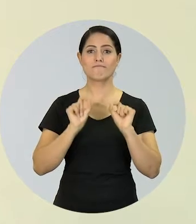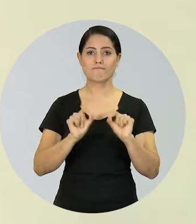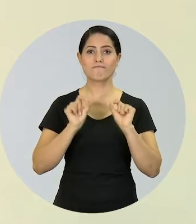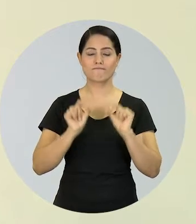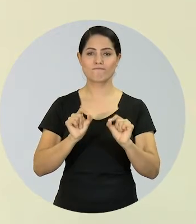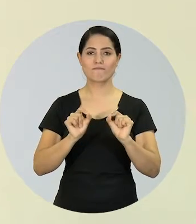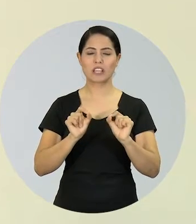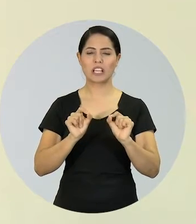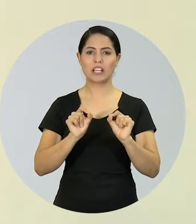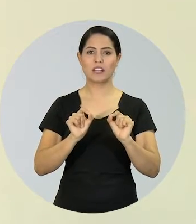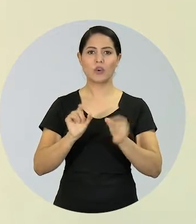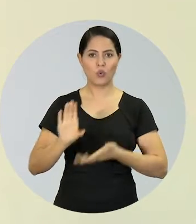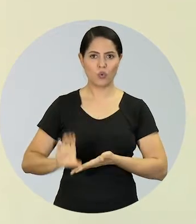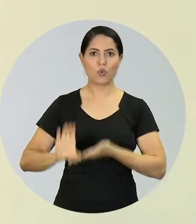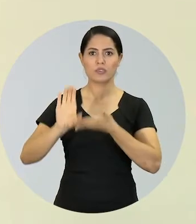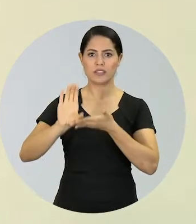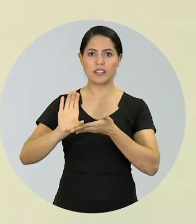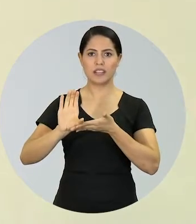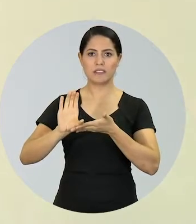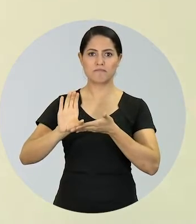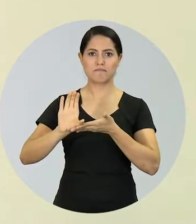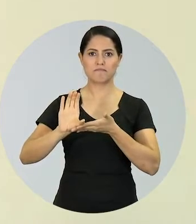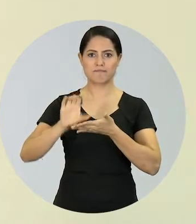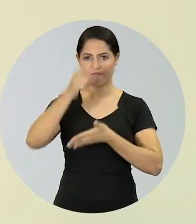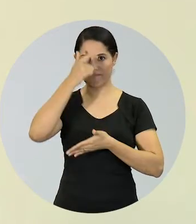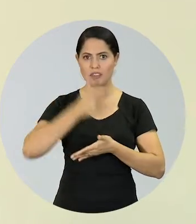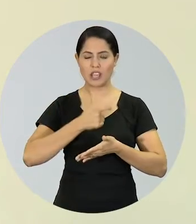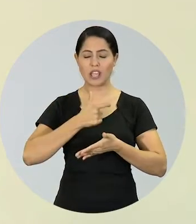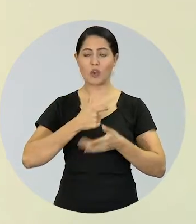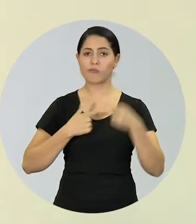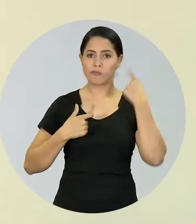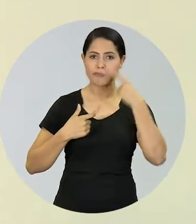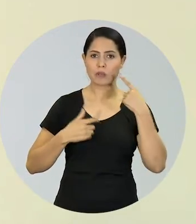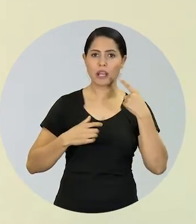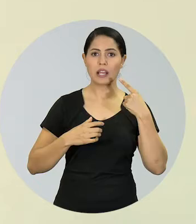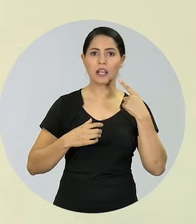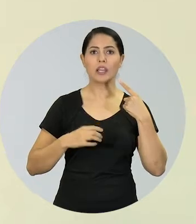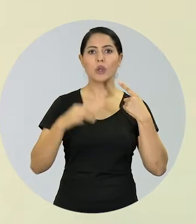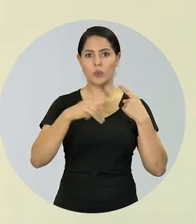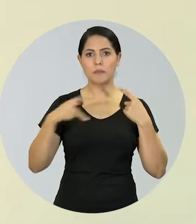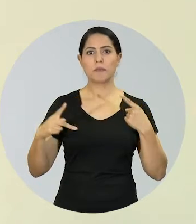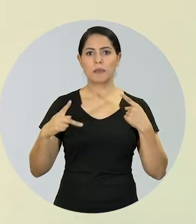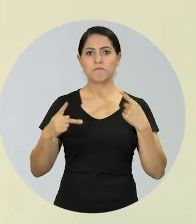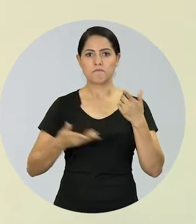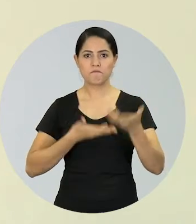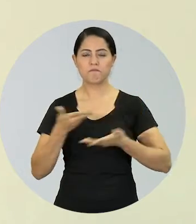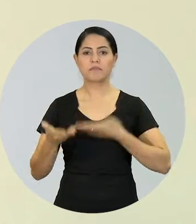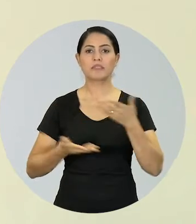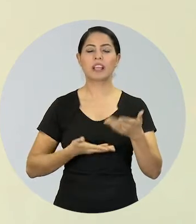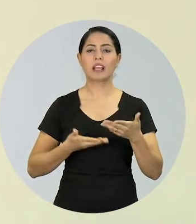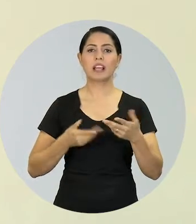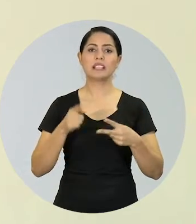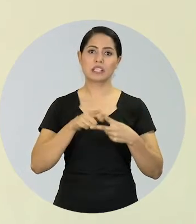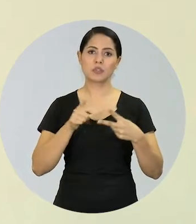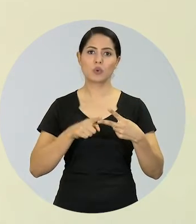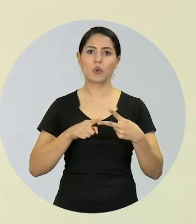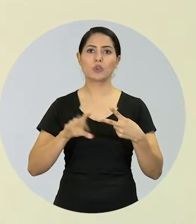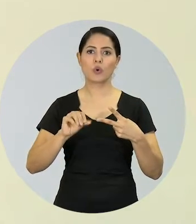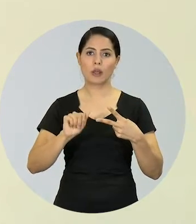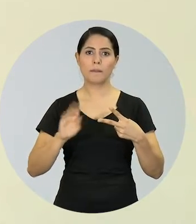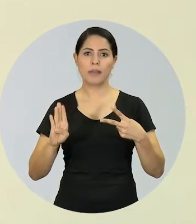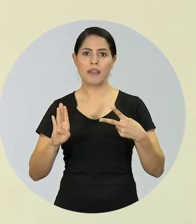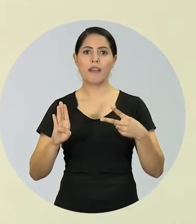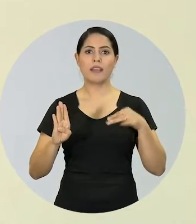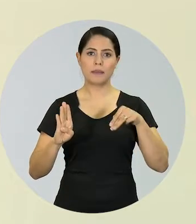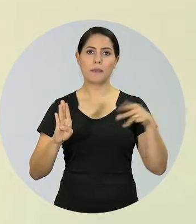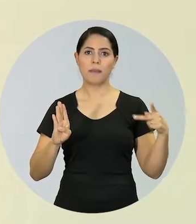permeabilidade entre a natureza do cargo de conselheiro com a advocacia e com o Ministério Público. Essas